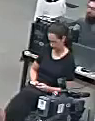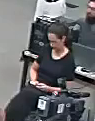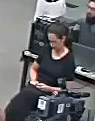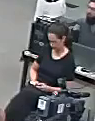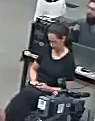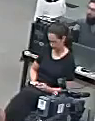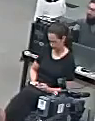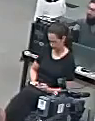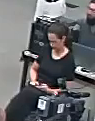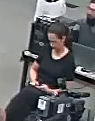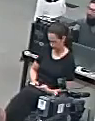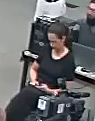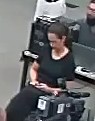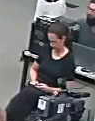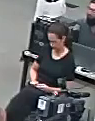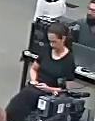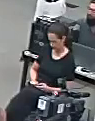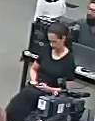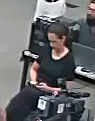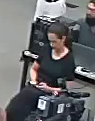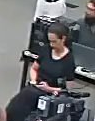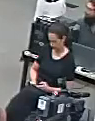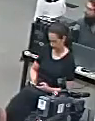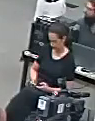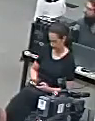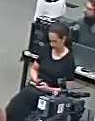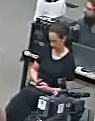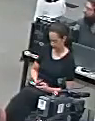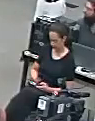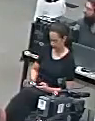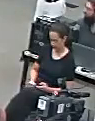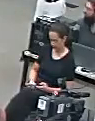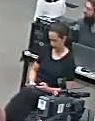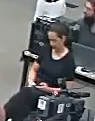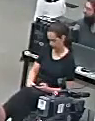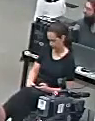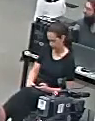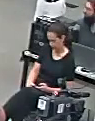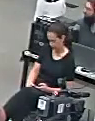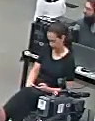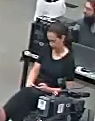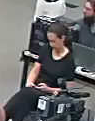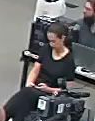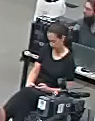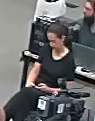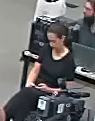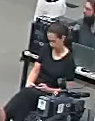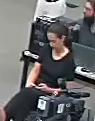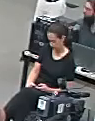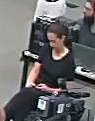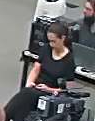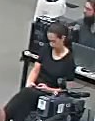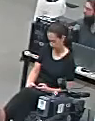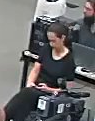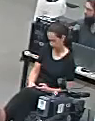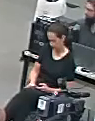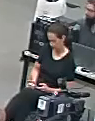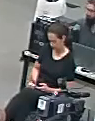como é um representante de defesa vou respeitar a sua função mas tem ver essa su 230